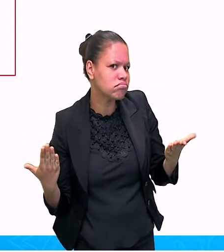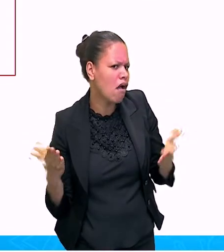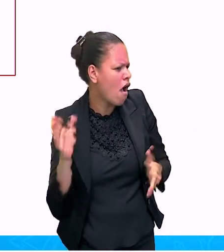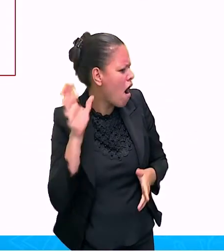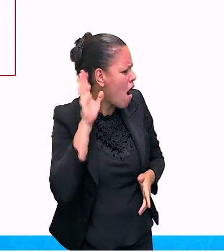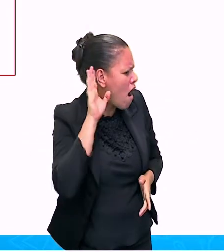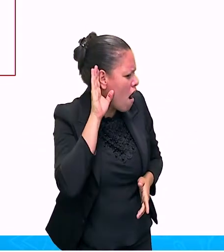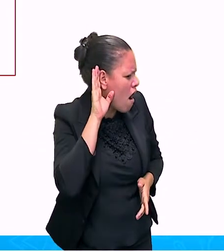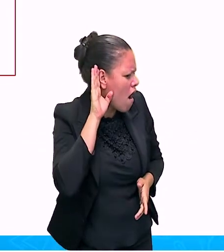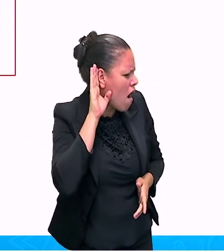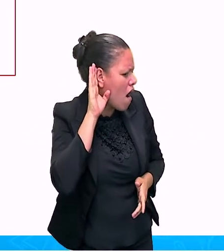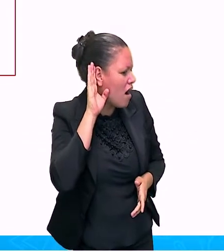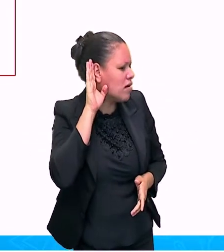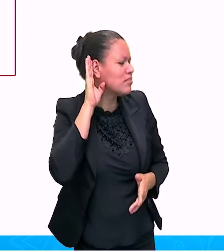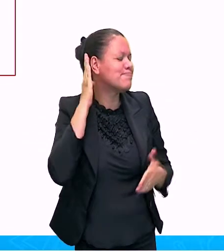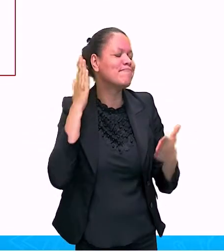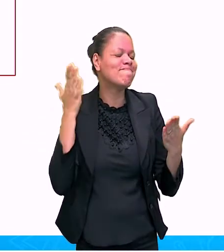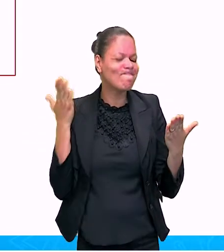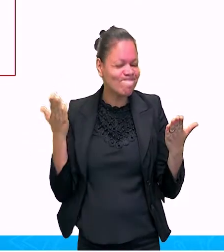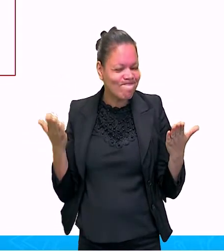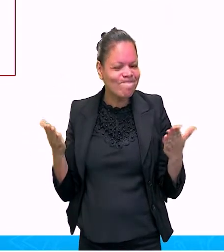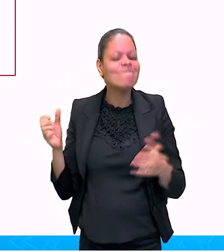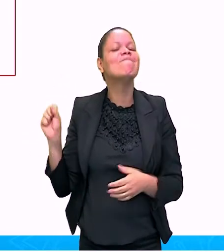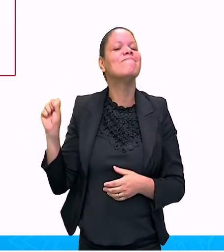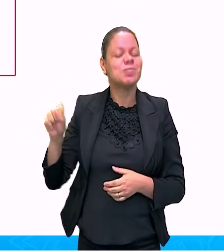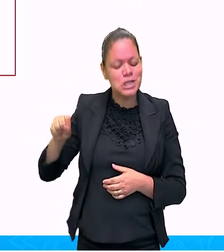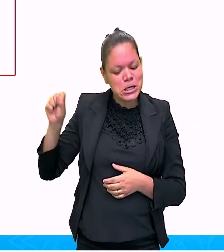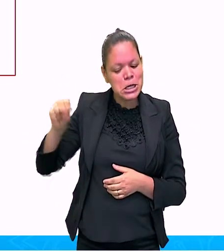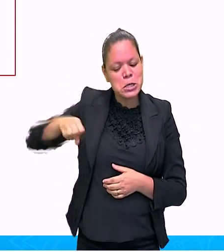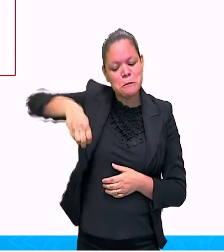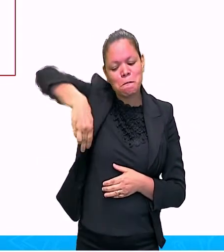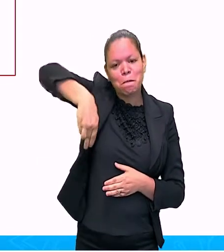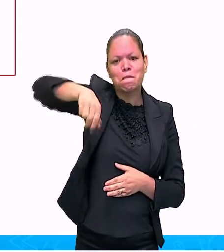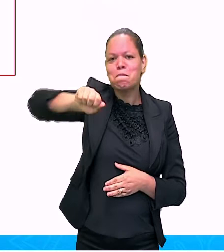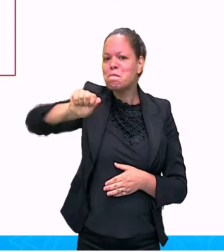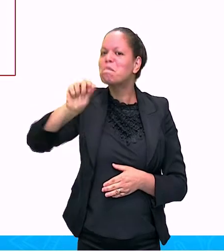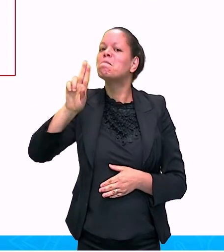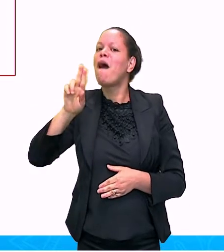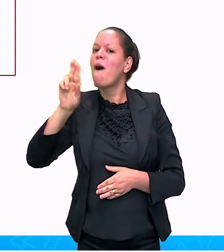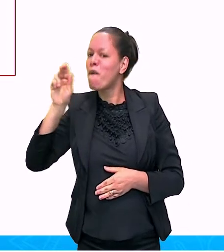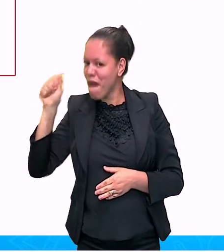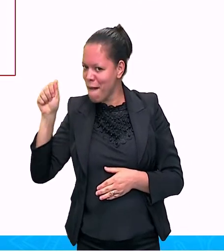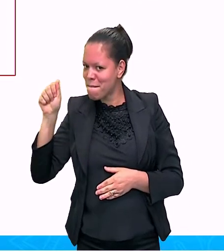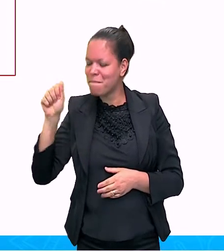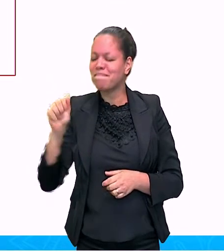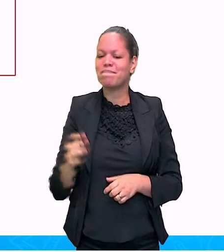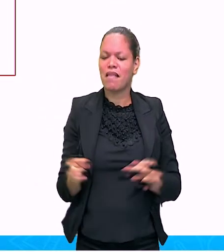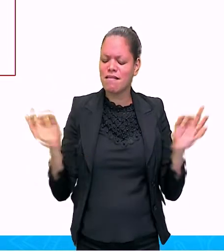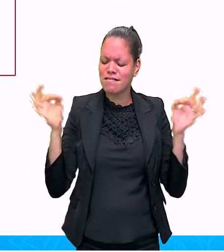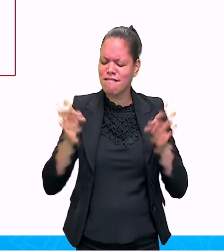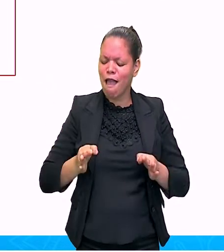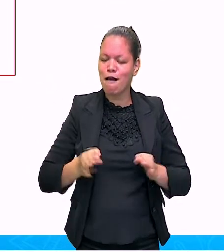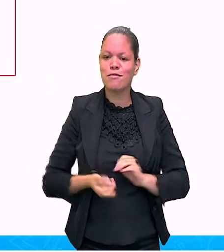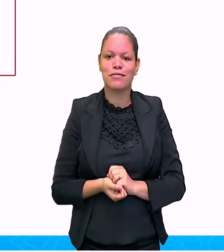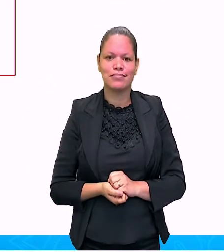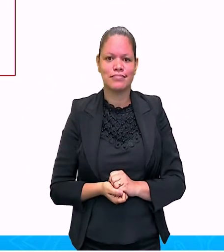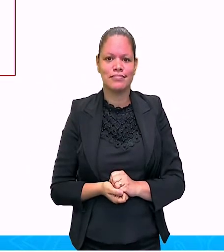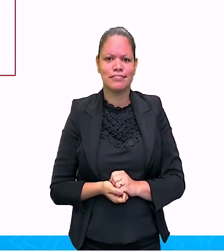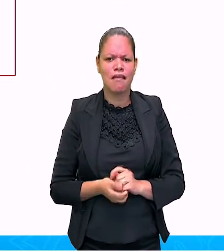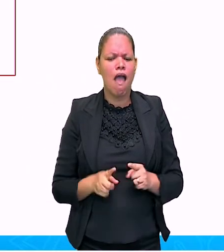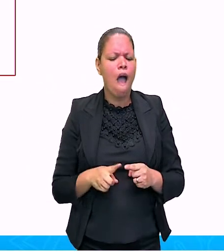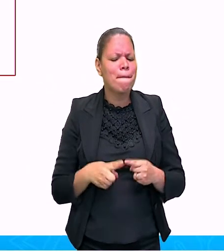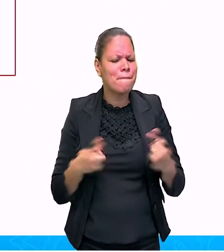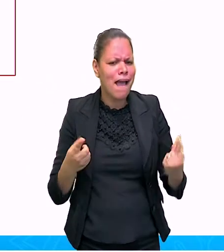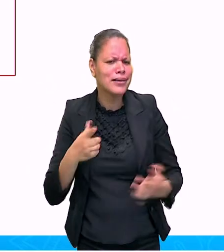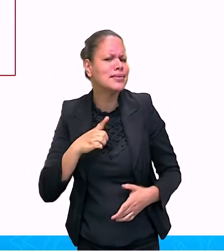que você de casa disse que é Mauá. Muito bem. Agora vamos ver o antagonista.